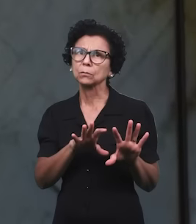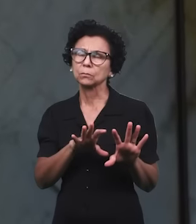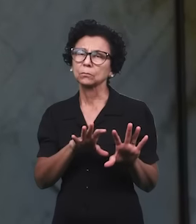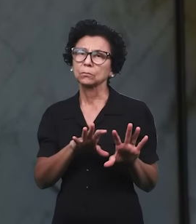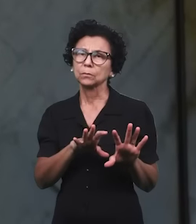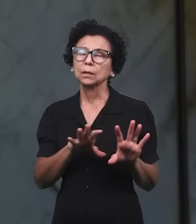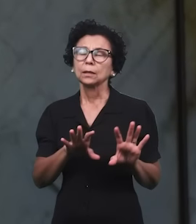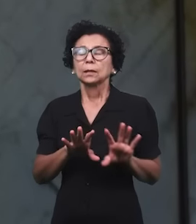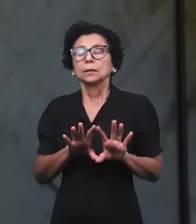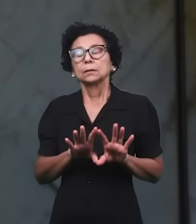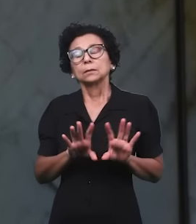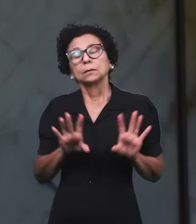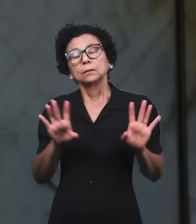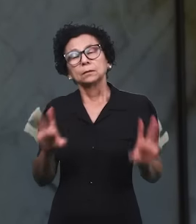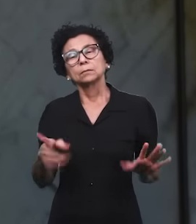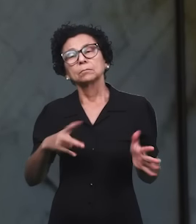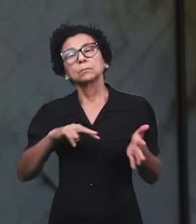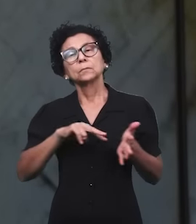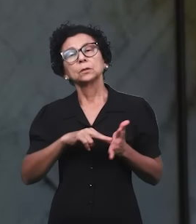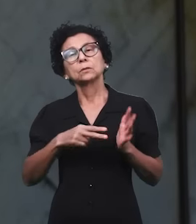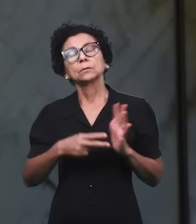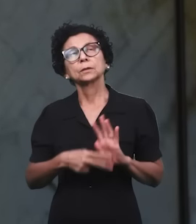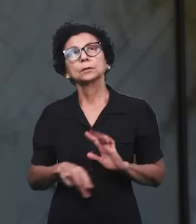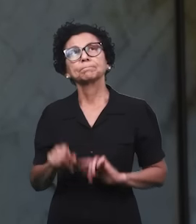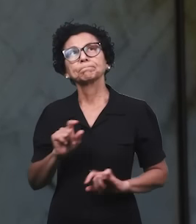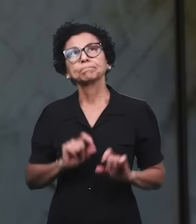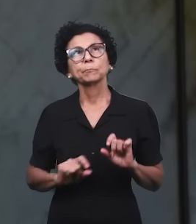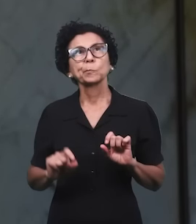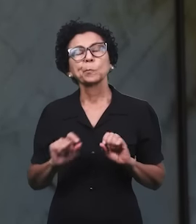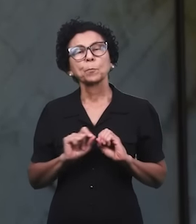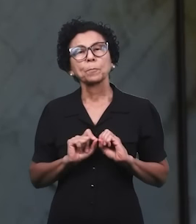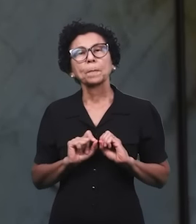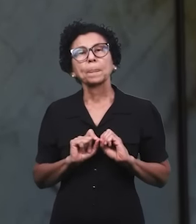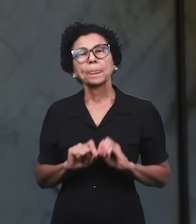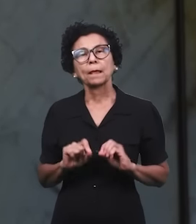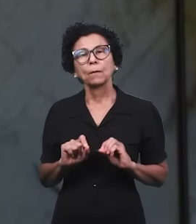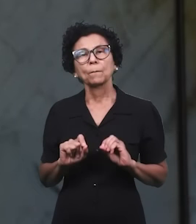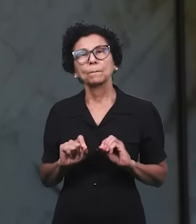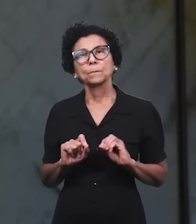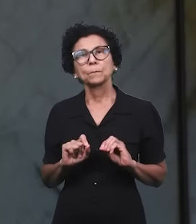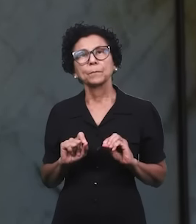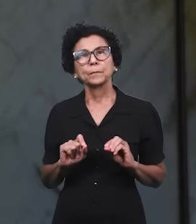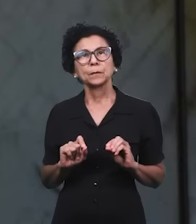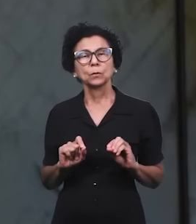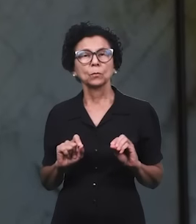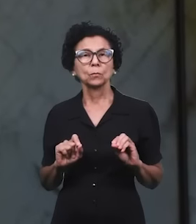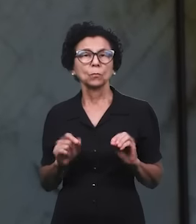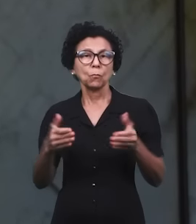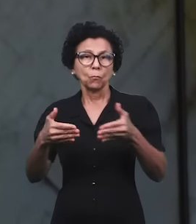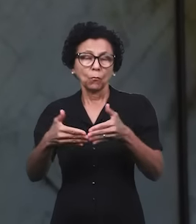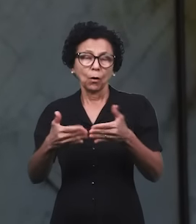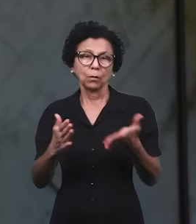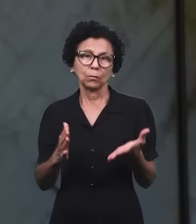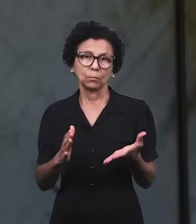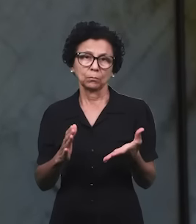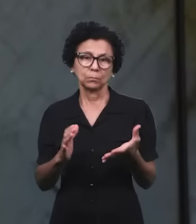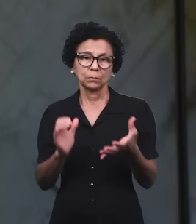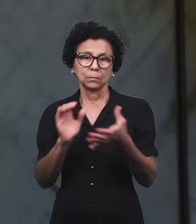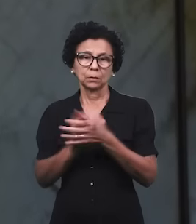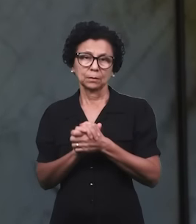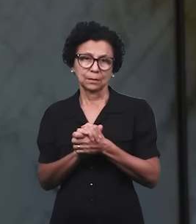Então, isso para nós retrata com uma grande ênfase o casamento que